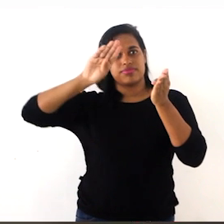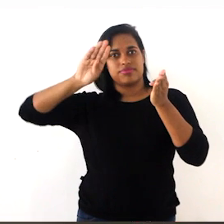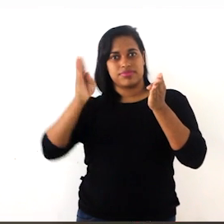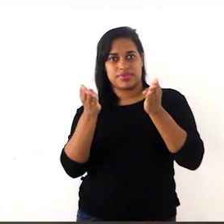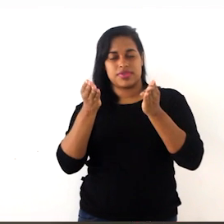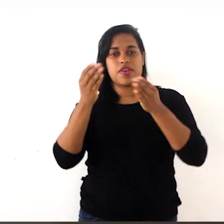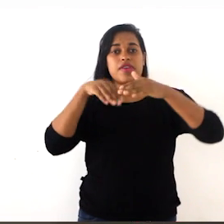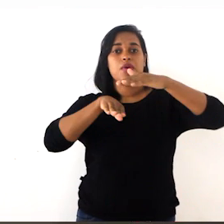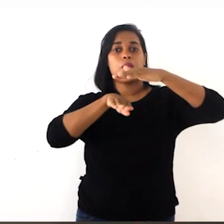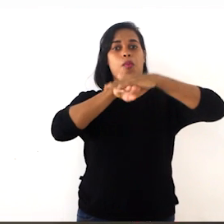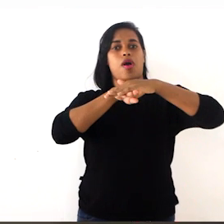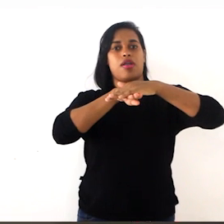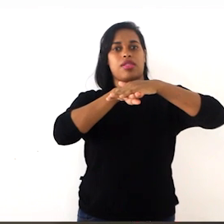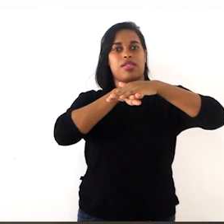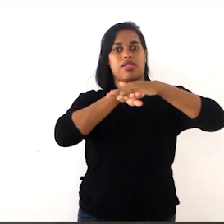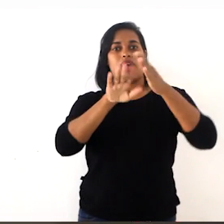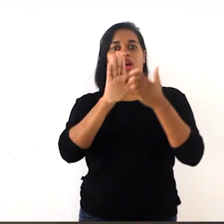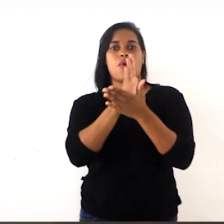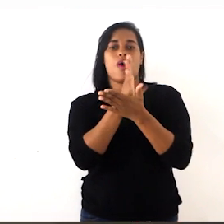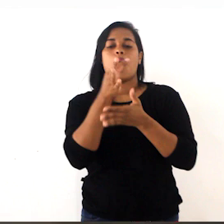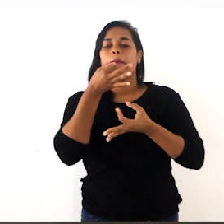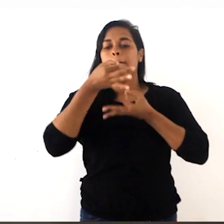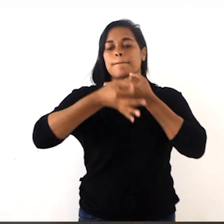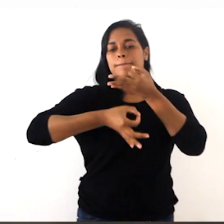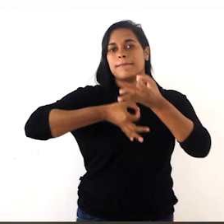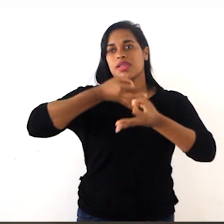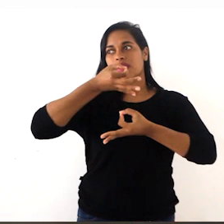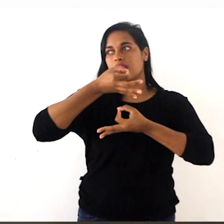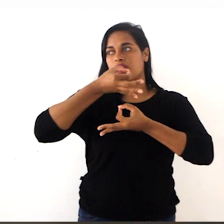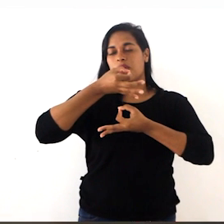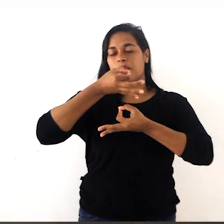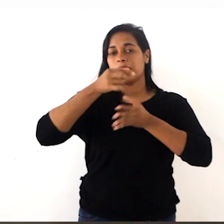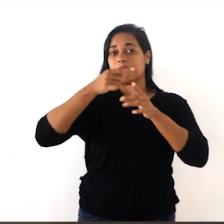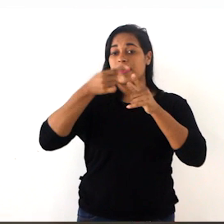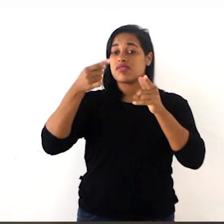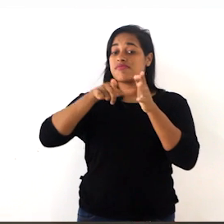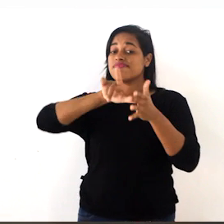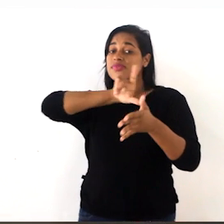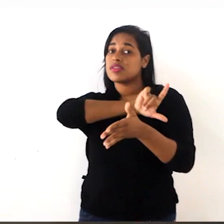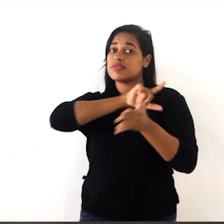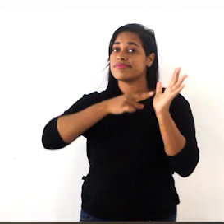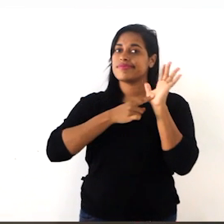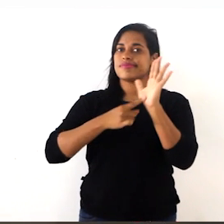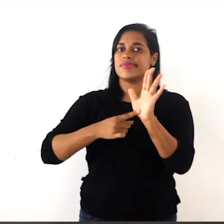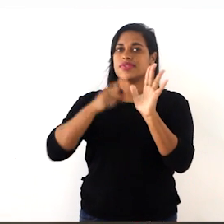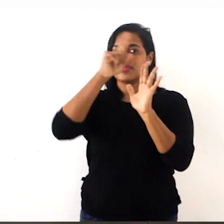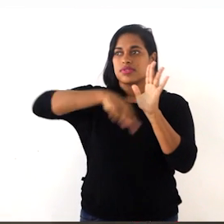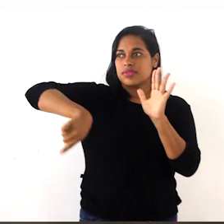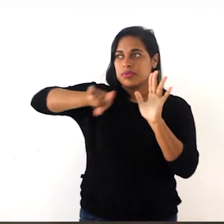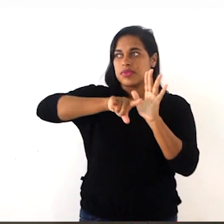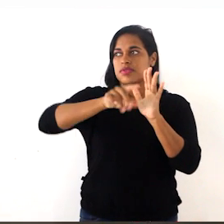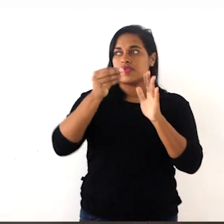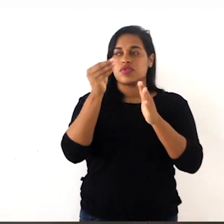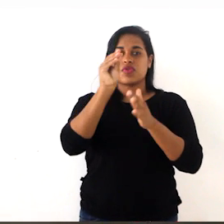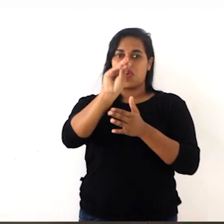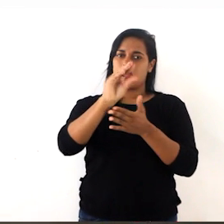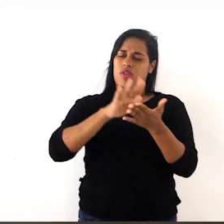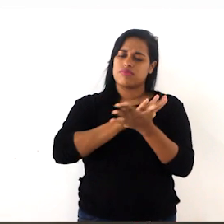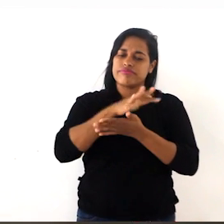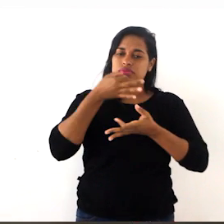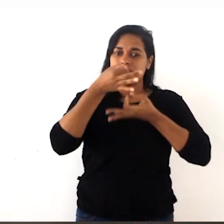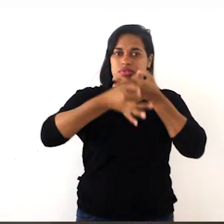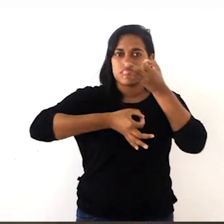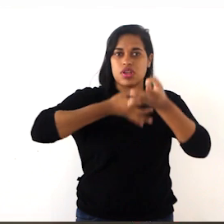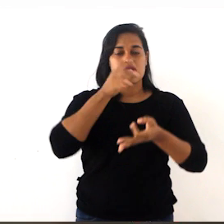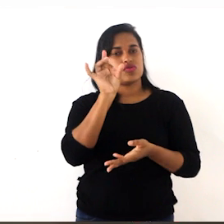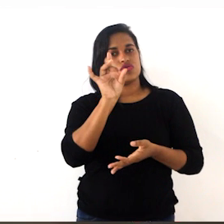que vai guardar os nossos argumentos. Mas antes disso eu vou demonstrar para vocês, não vou colocar argumento nenhum, vamos